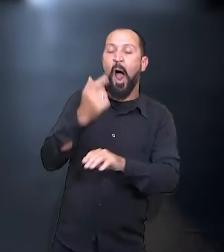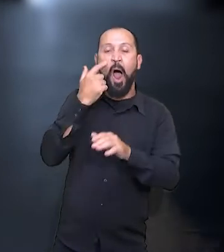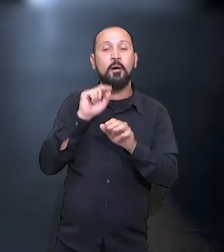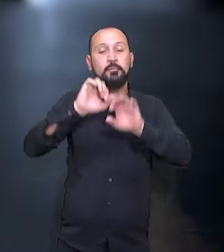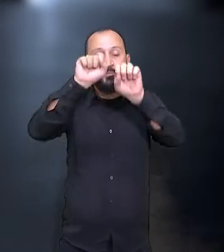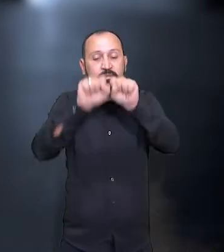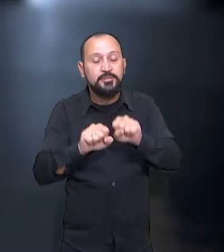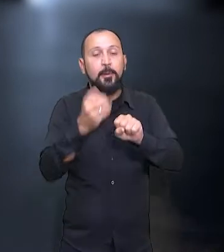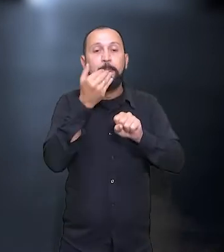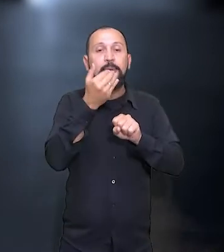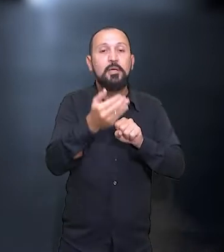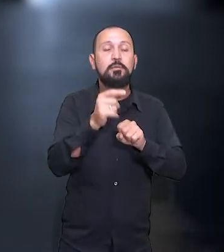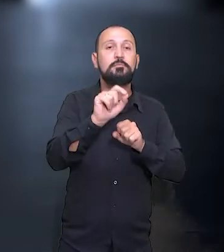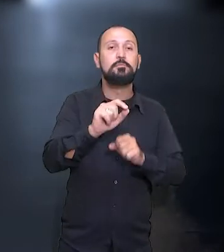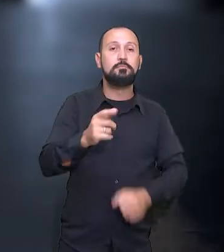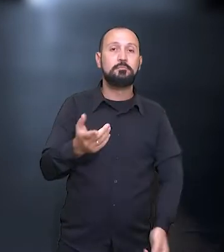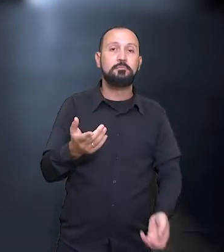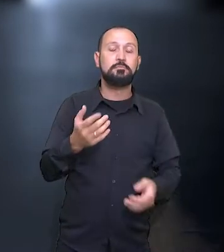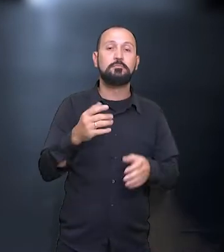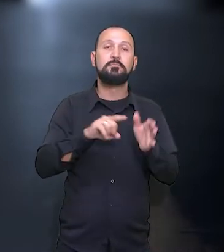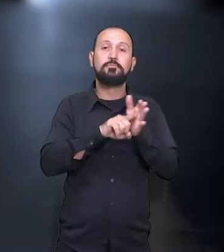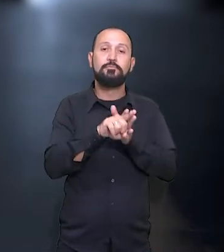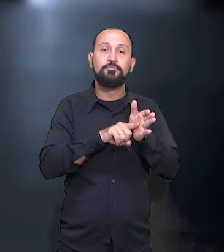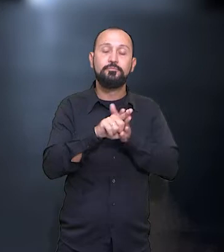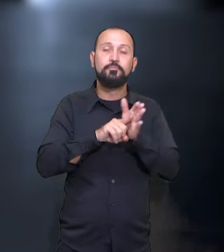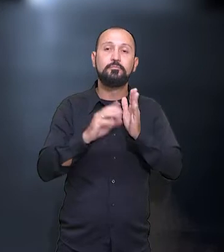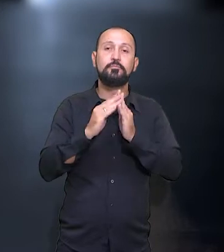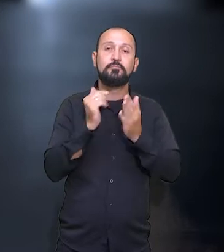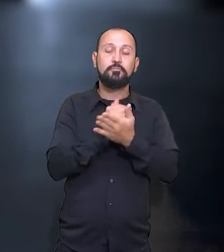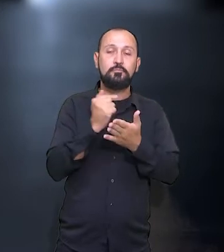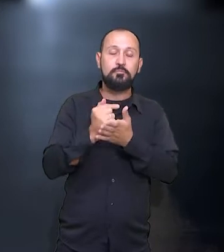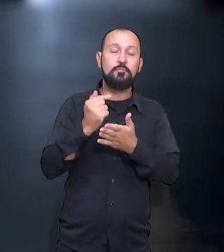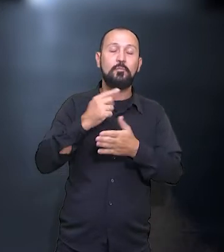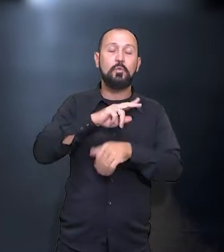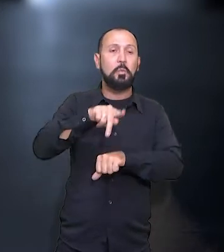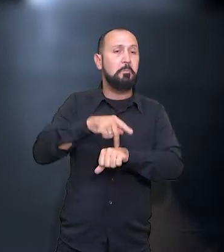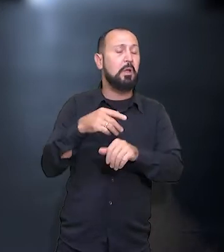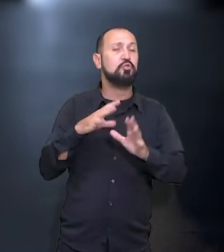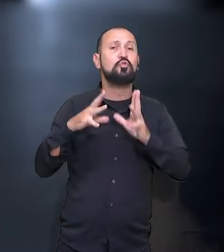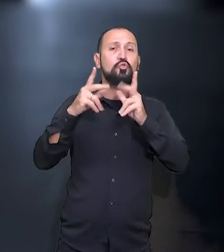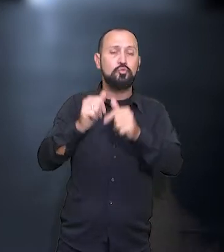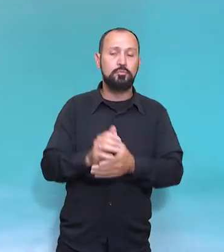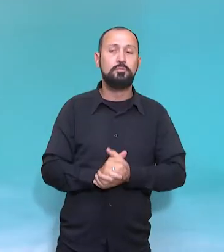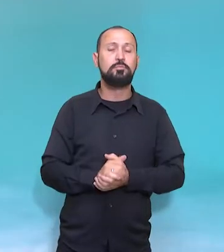entrar no SERP e buscar aí a consulta dos cartórios pelo país inteiro.